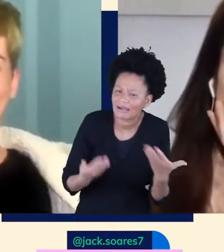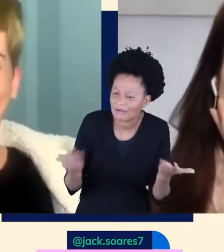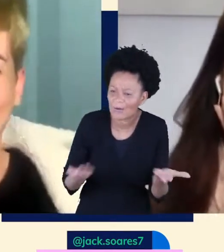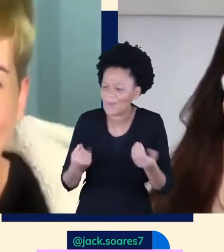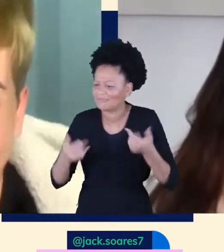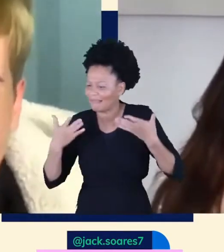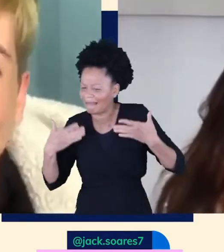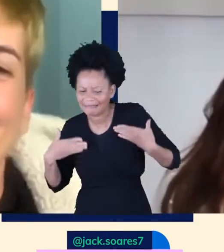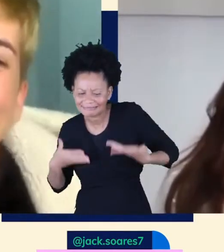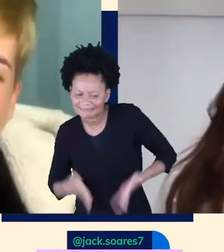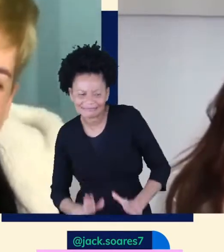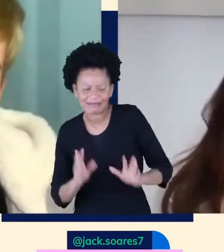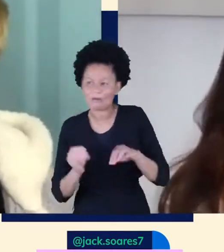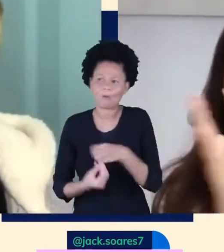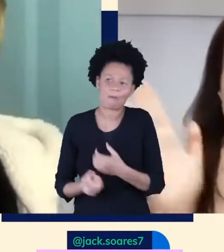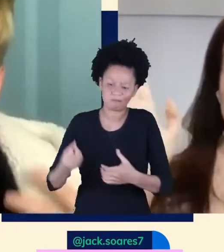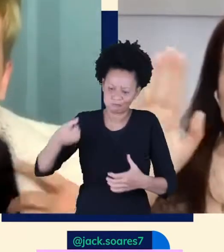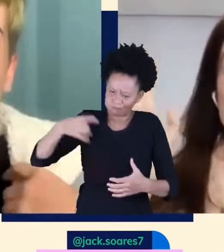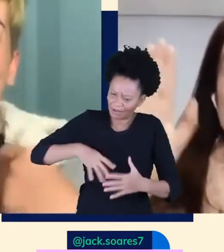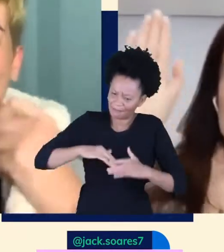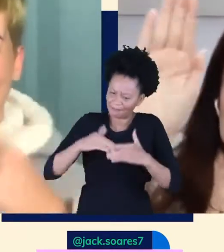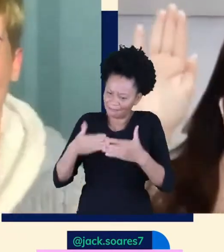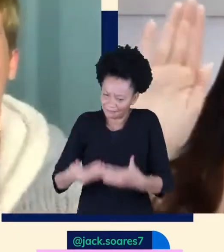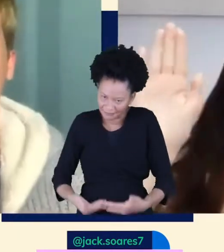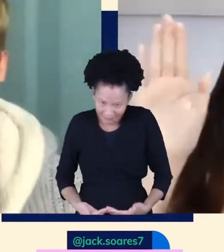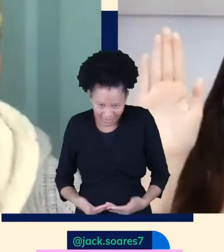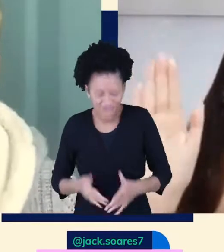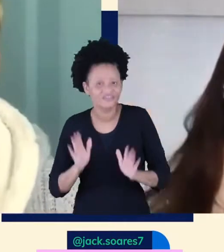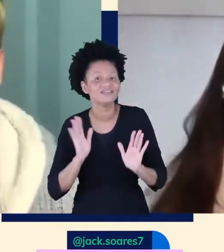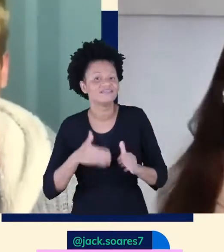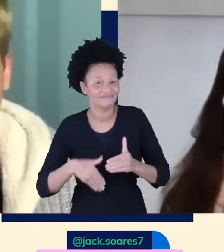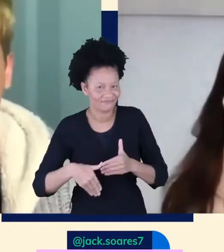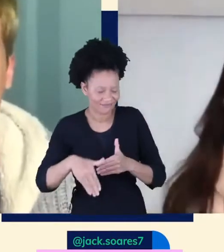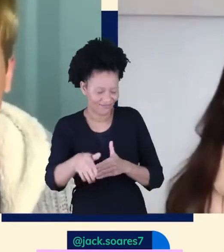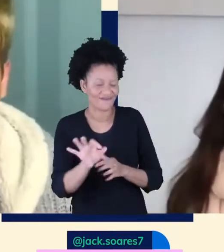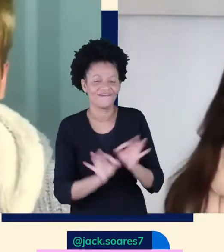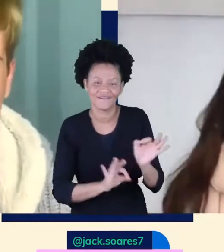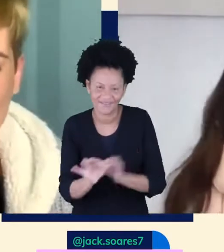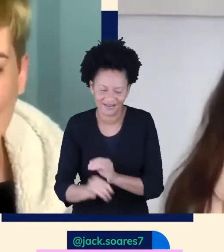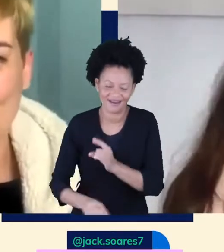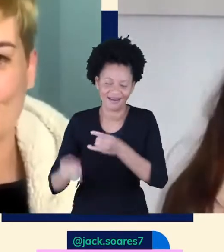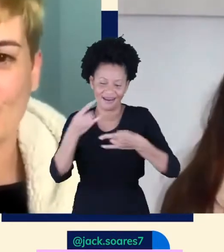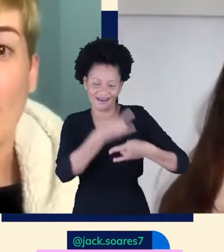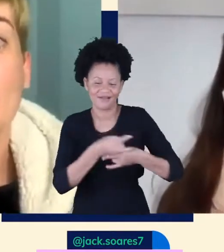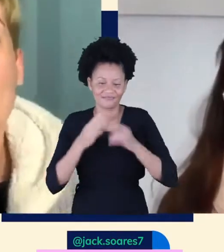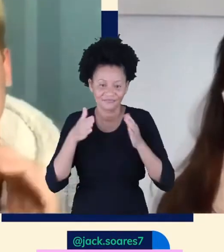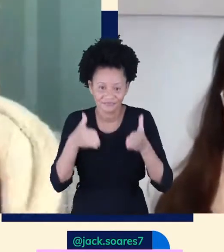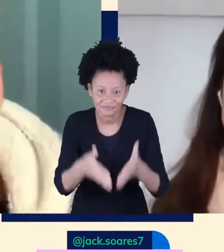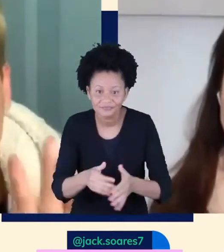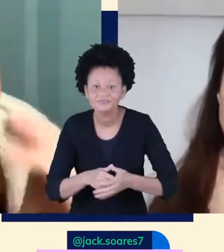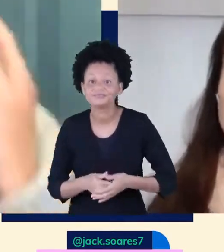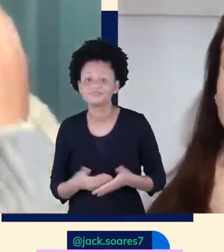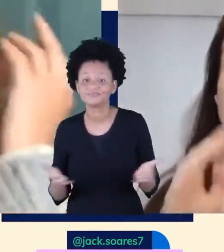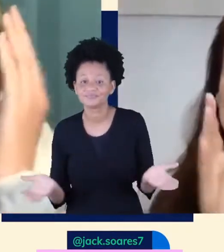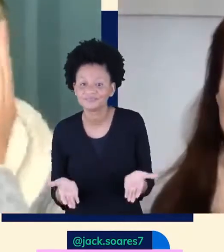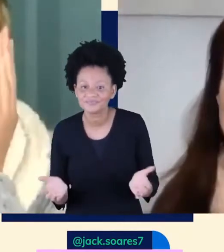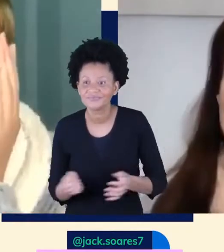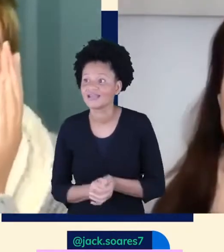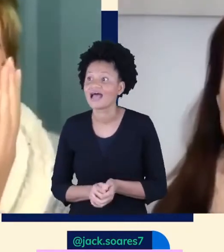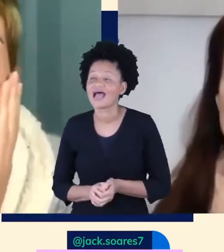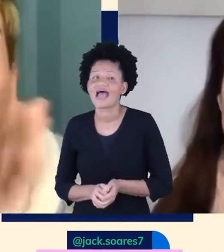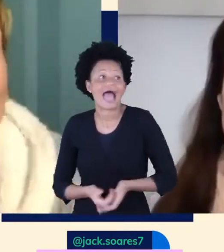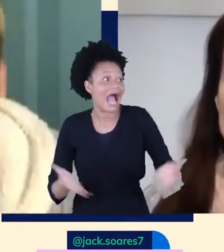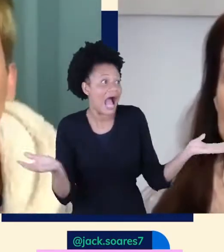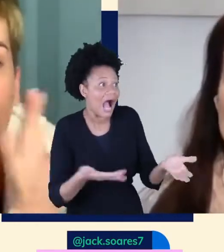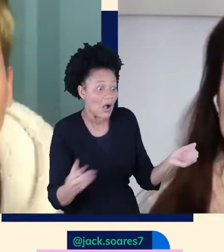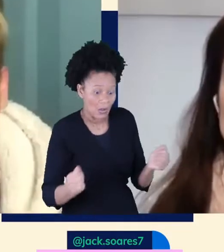ela veio, como é que ela nasceu, como é que foi parar na barriga da mãe. A gente precisa de uma live só para isso, tá? Isso. E ela chegará. Mas quem não tinha, quem nessa fase